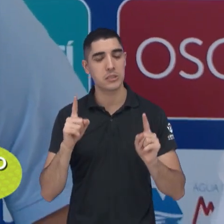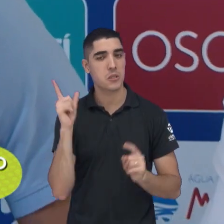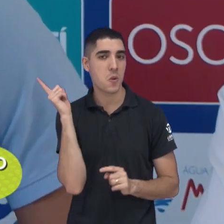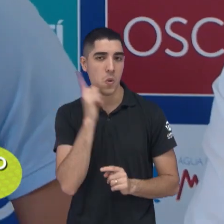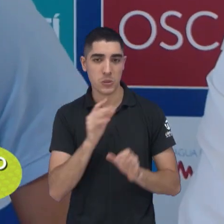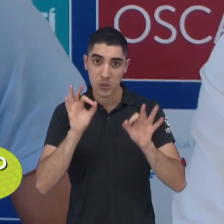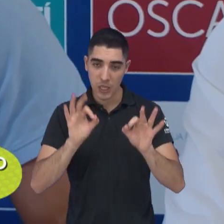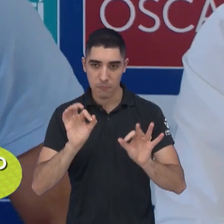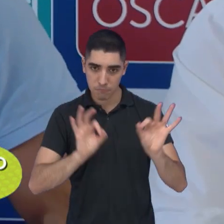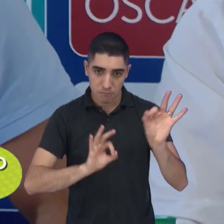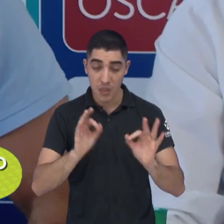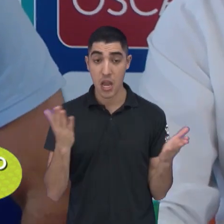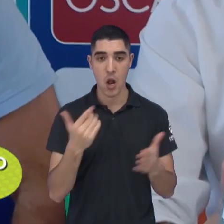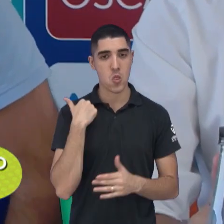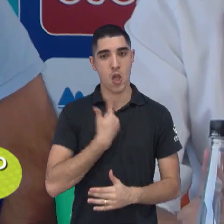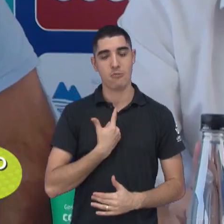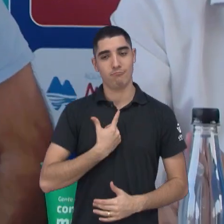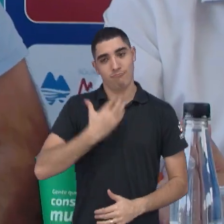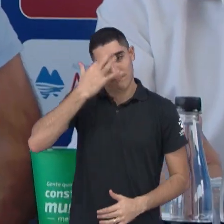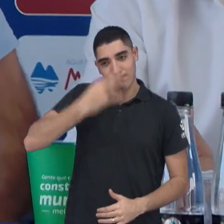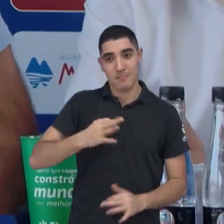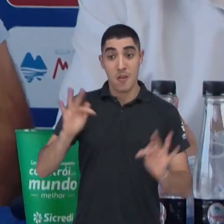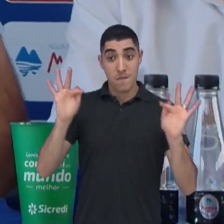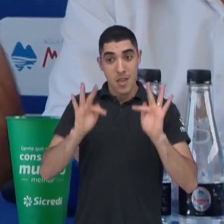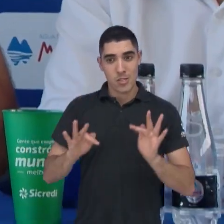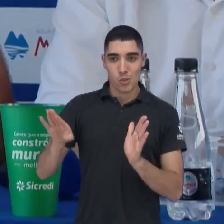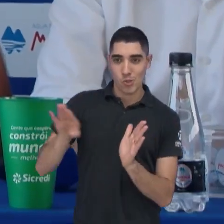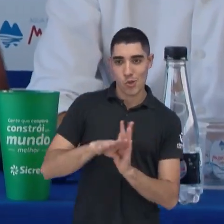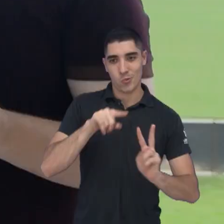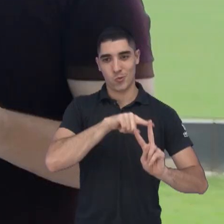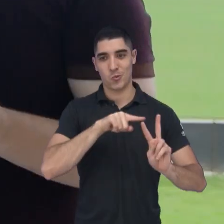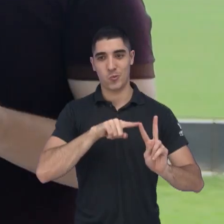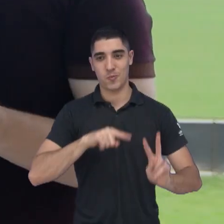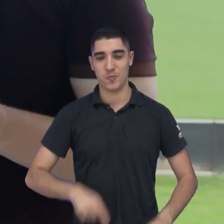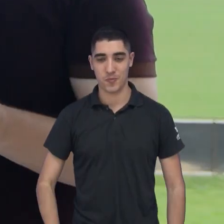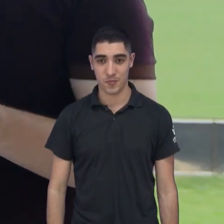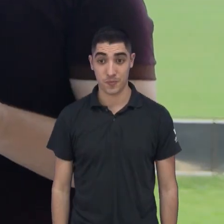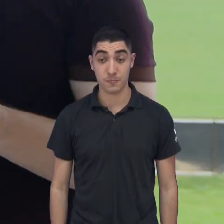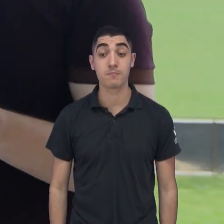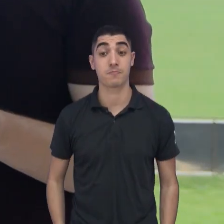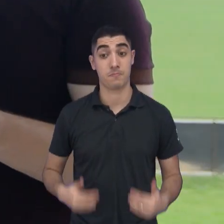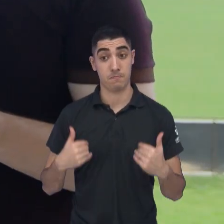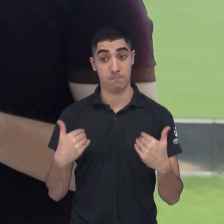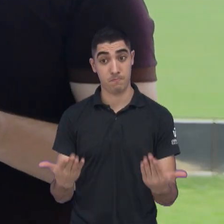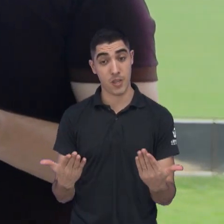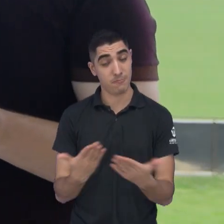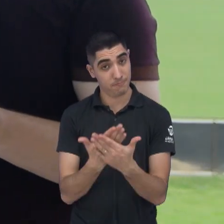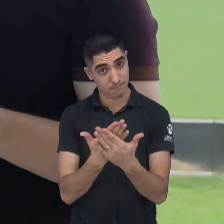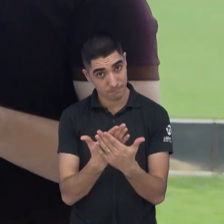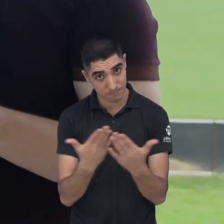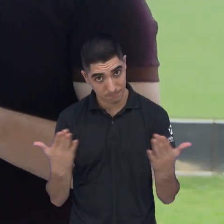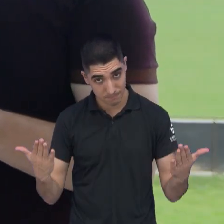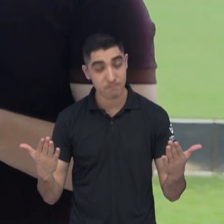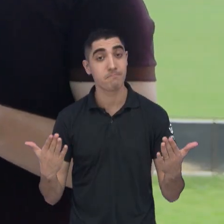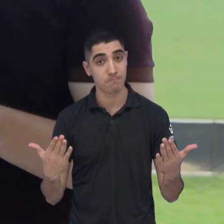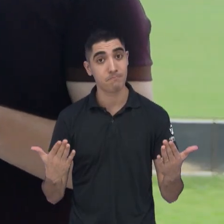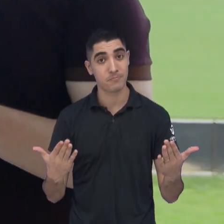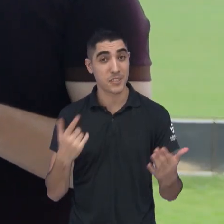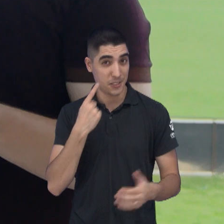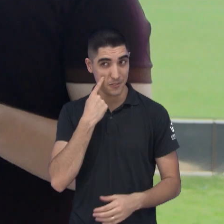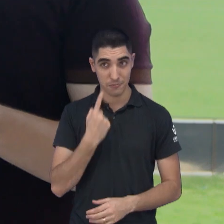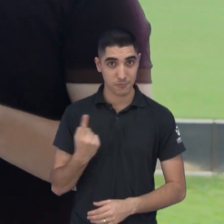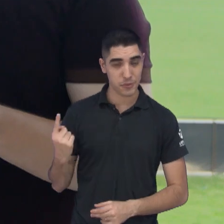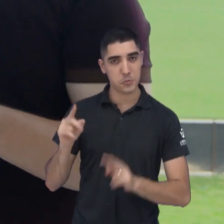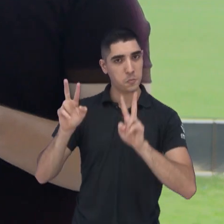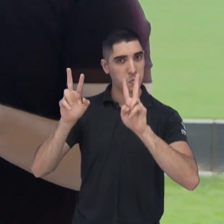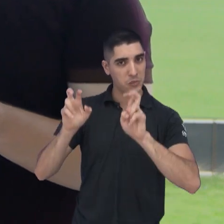nós estamos felizes aí com esses dois profissionais integrando o São José. Pois é, então, amigos do Hora do Esporte, esses são alguns